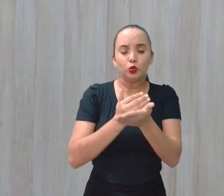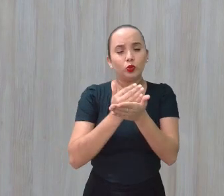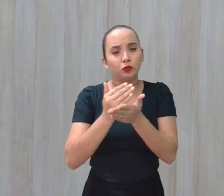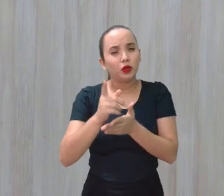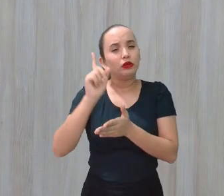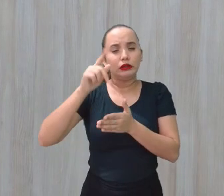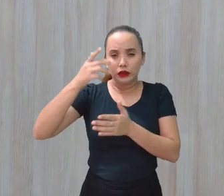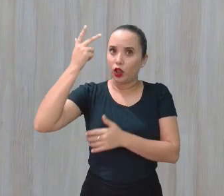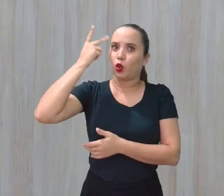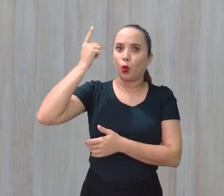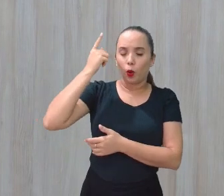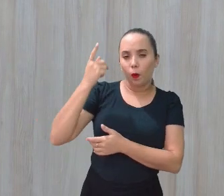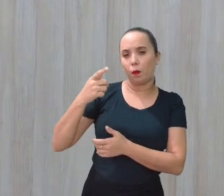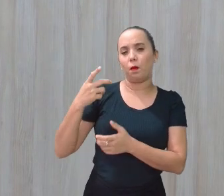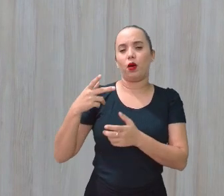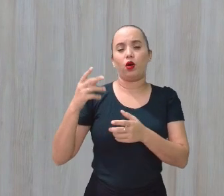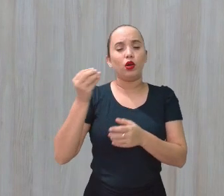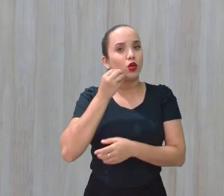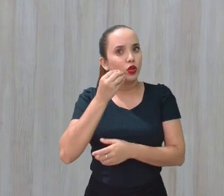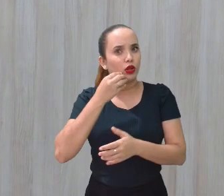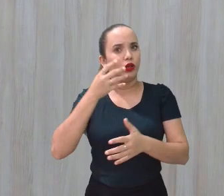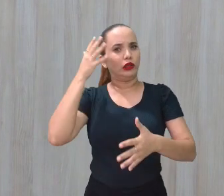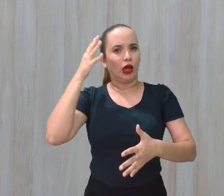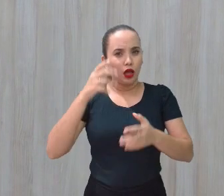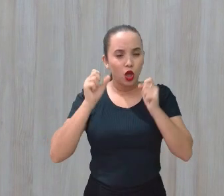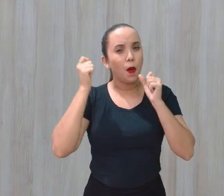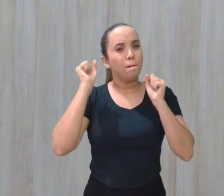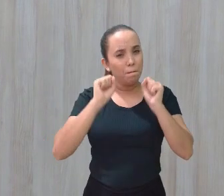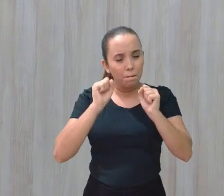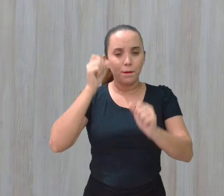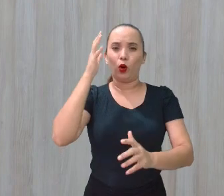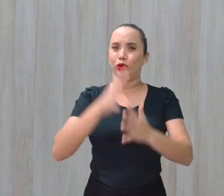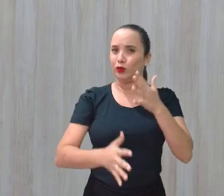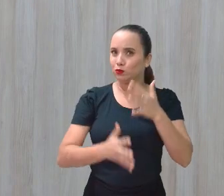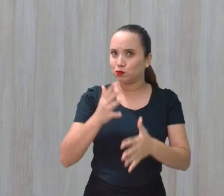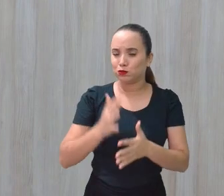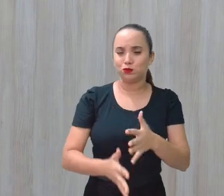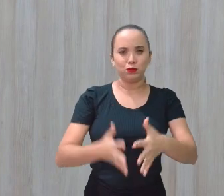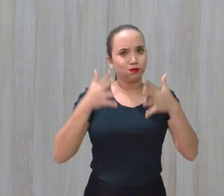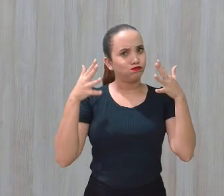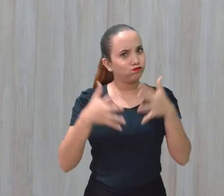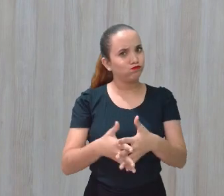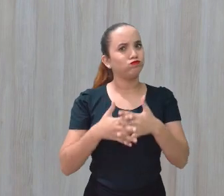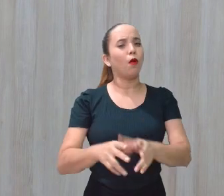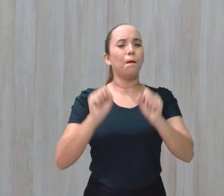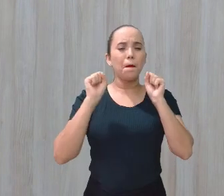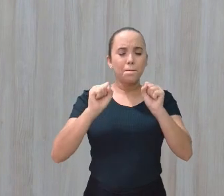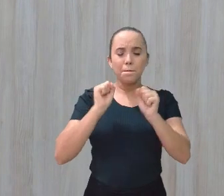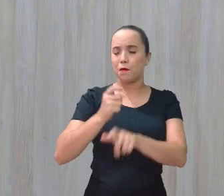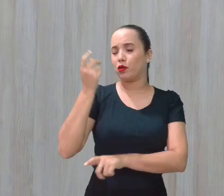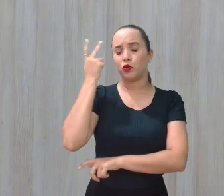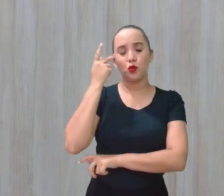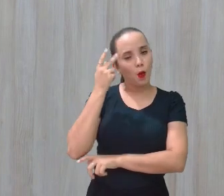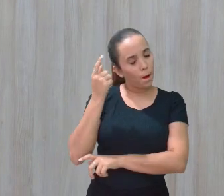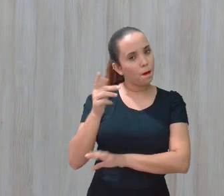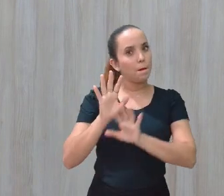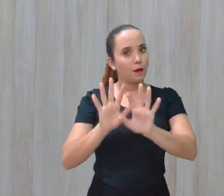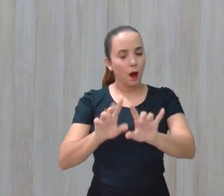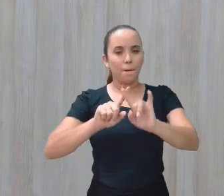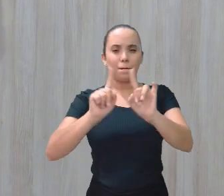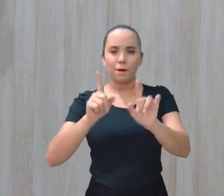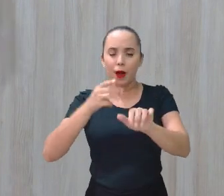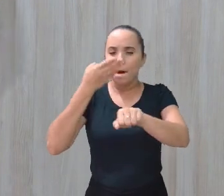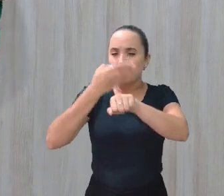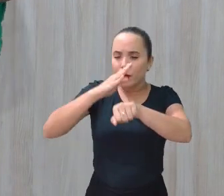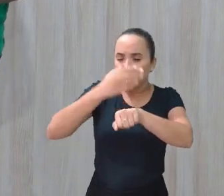é muito normal a gente perceber, quem está começando agora, está somando, aí passa para o outro lado ainda somando, mas você vai ver